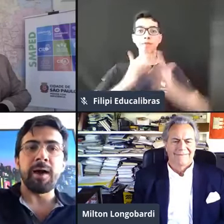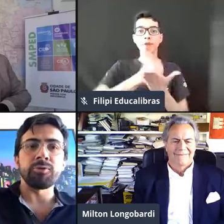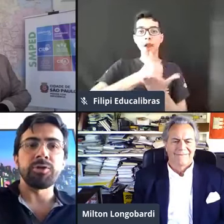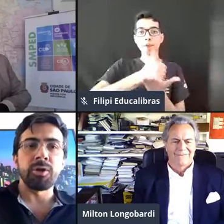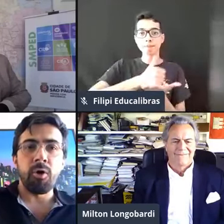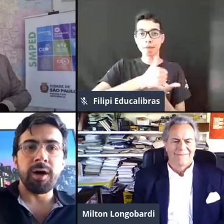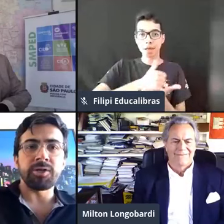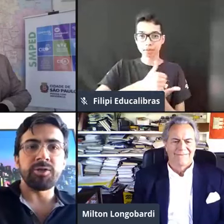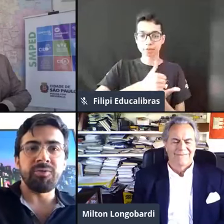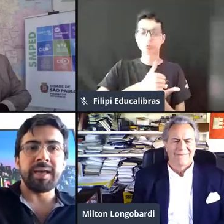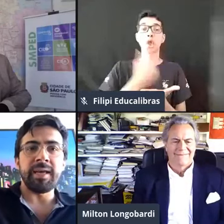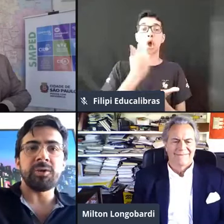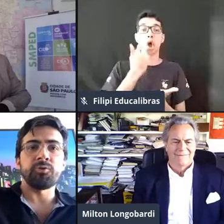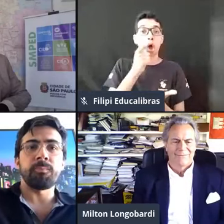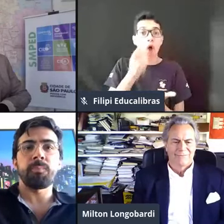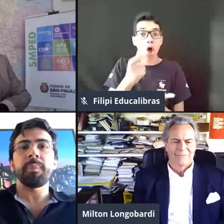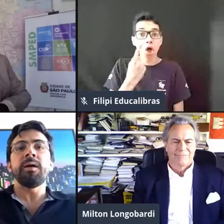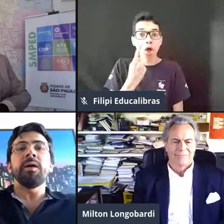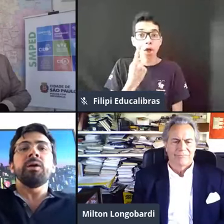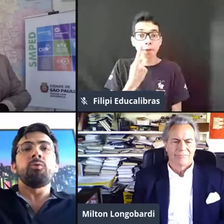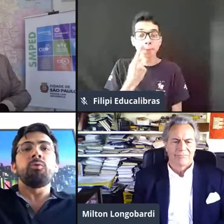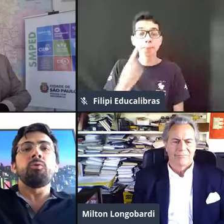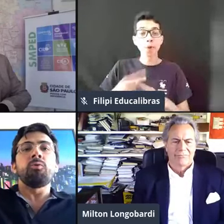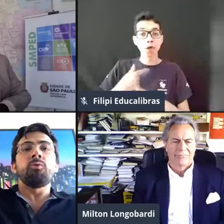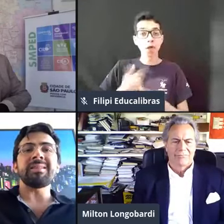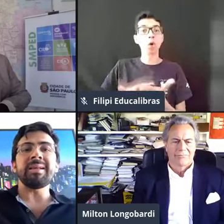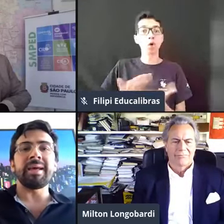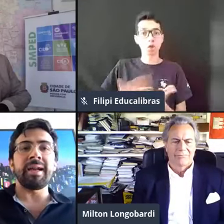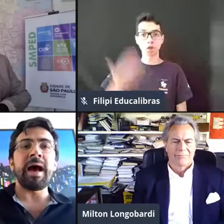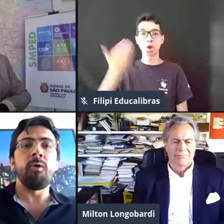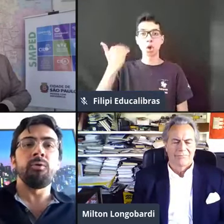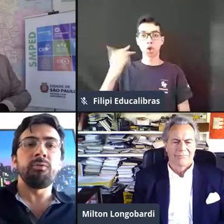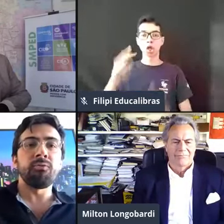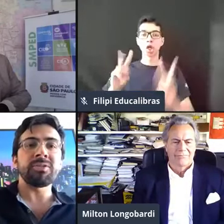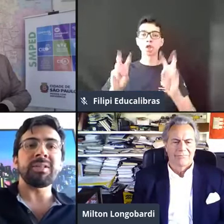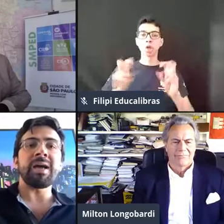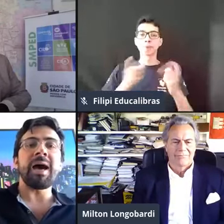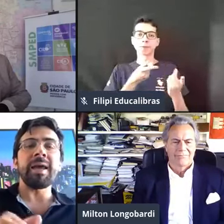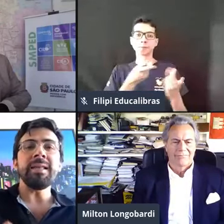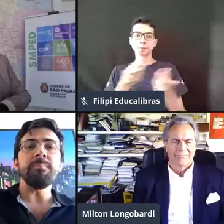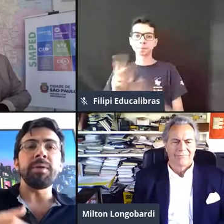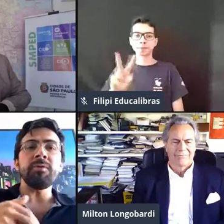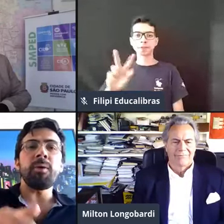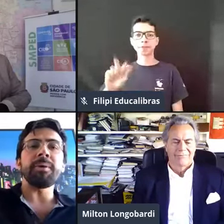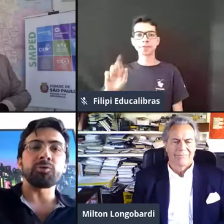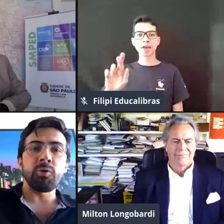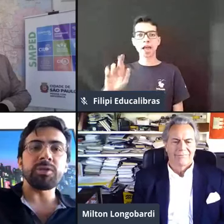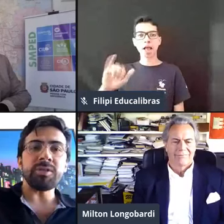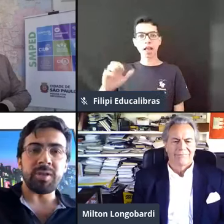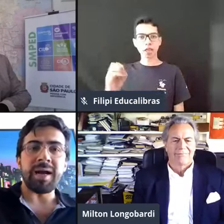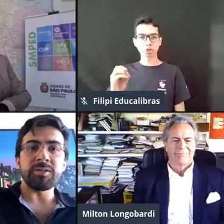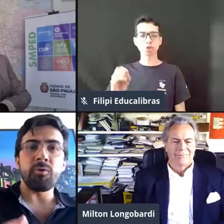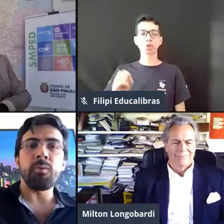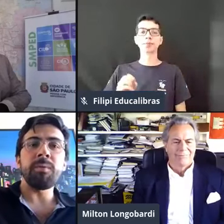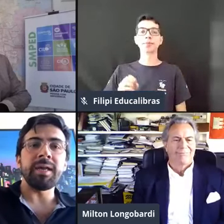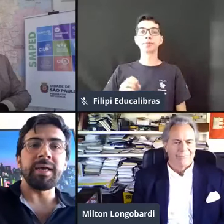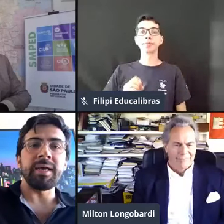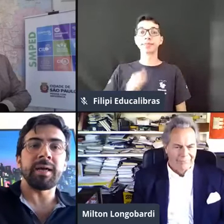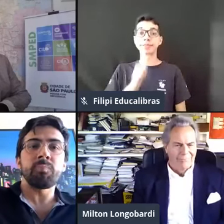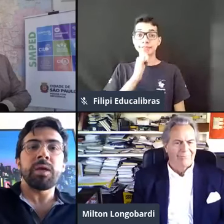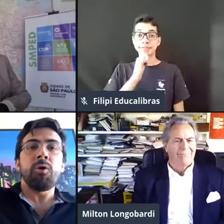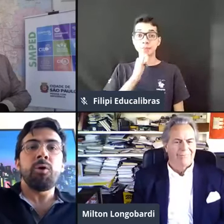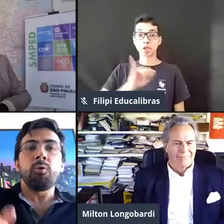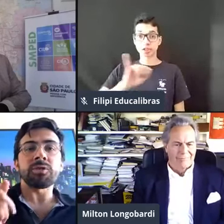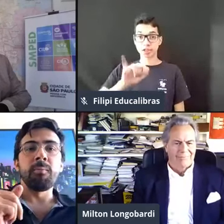de layout de loja, de varejo, quando você tem degrau, você está inibindo a pessoa de entrar de alguma